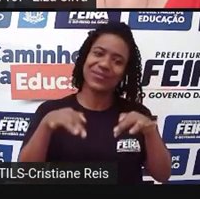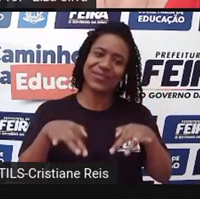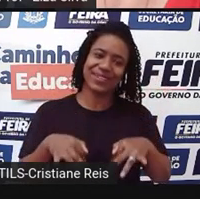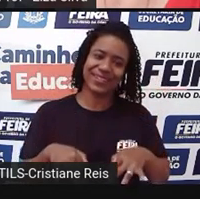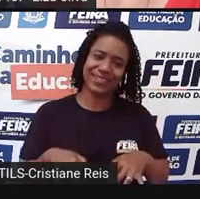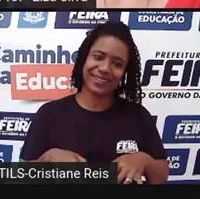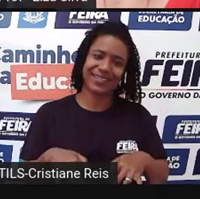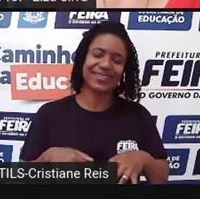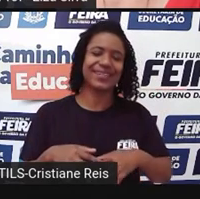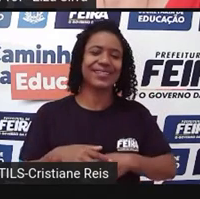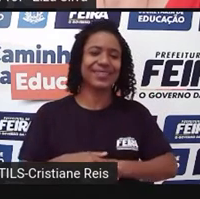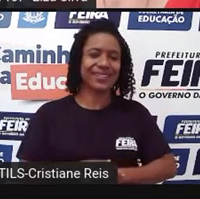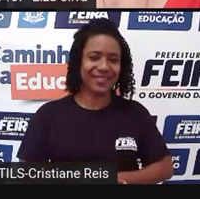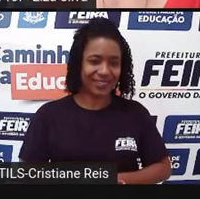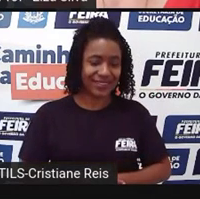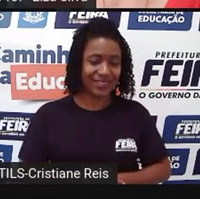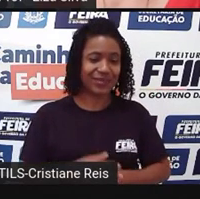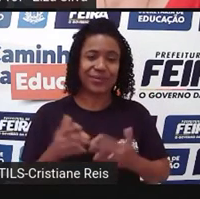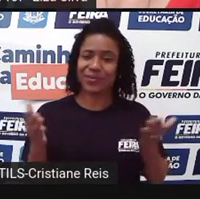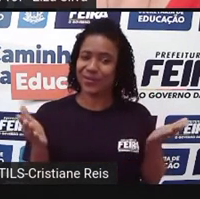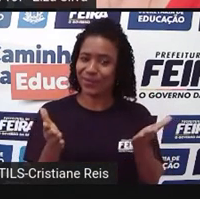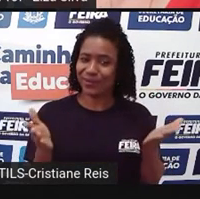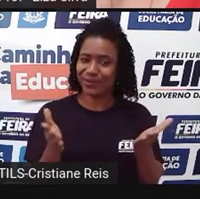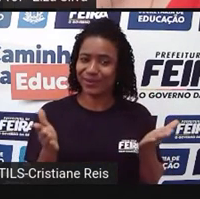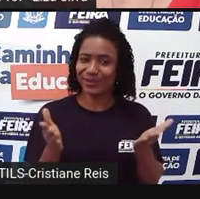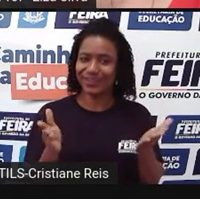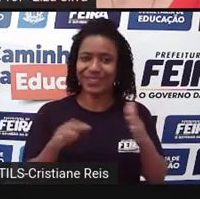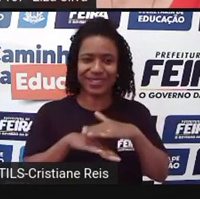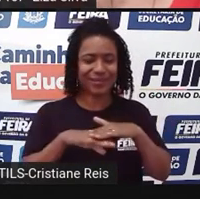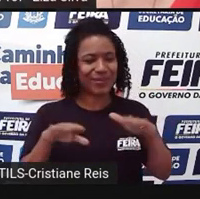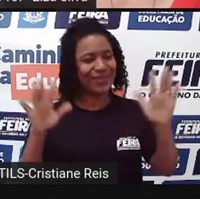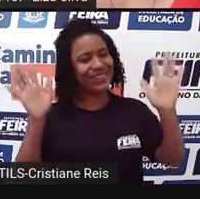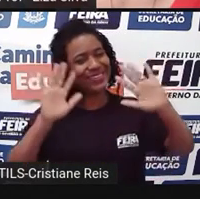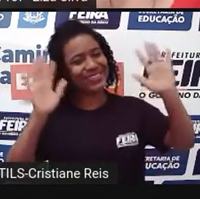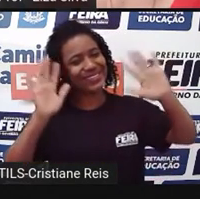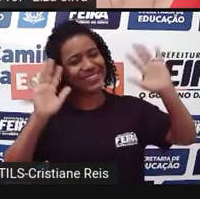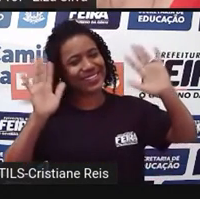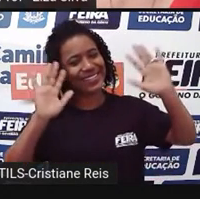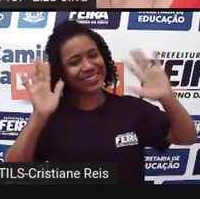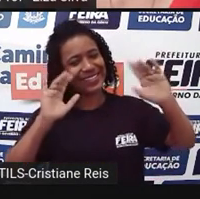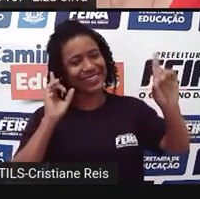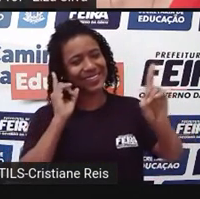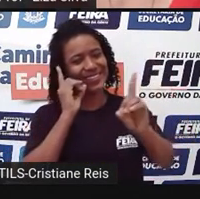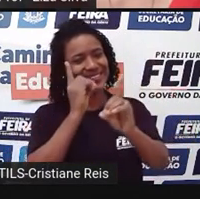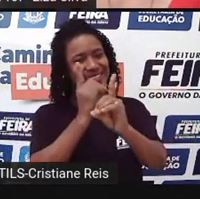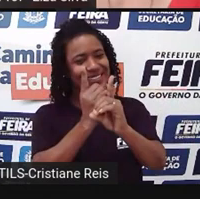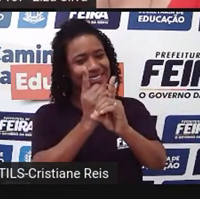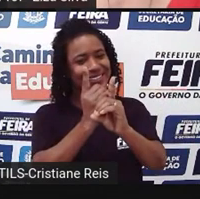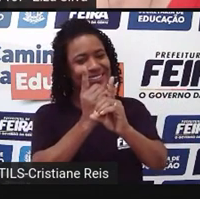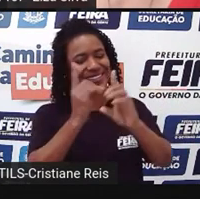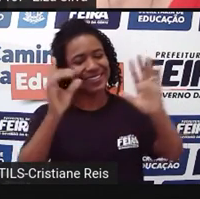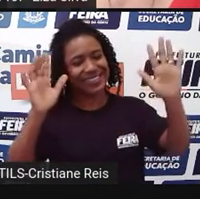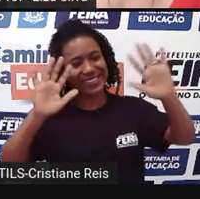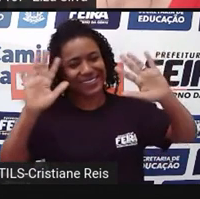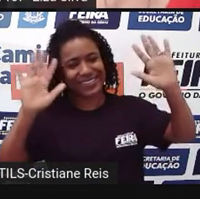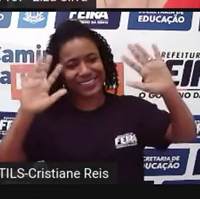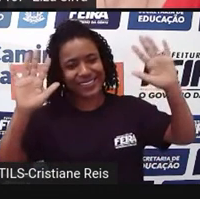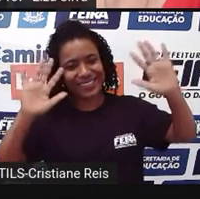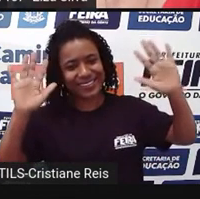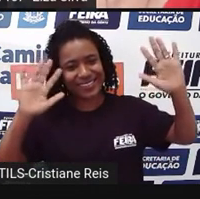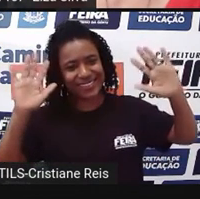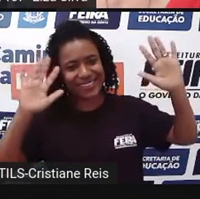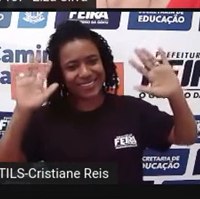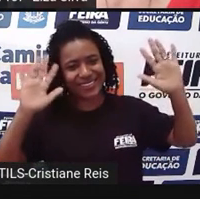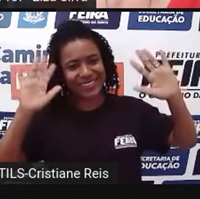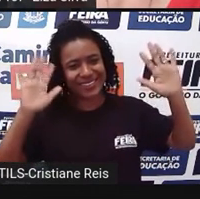10 e forte odeia isso é tudo por hoje See you next Class by a gente se vê na próxima aula Ok